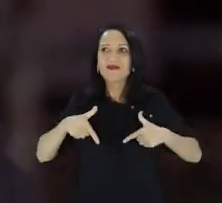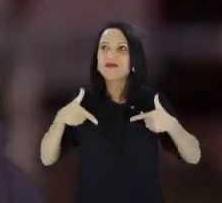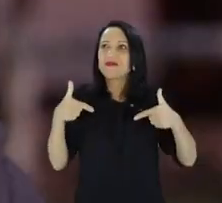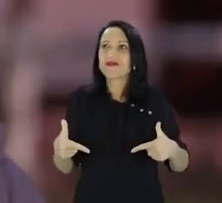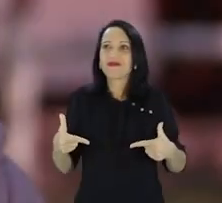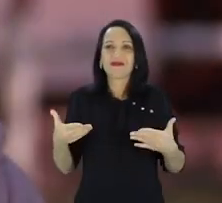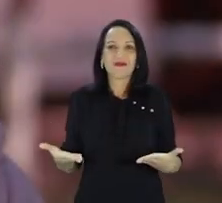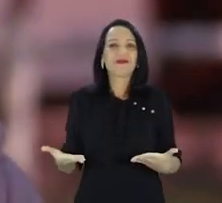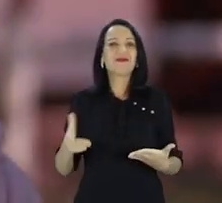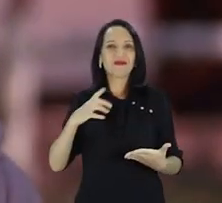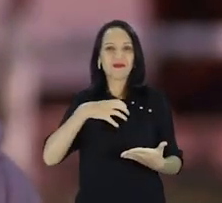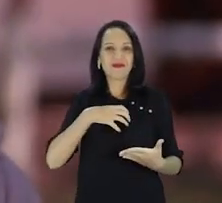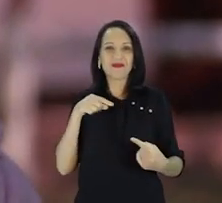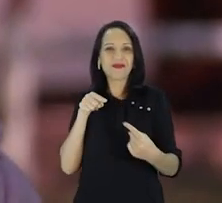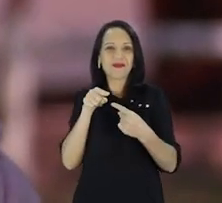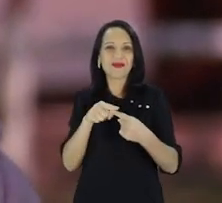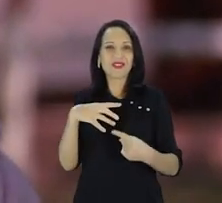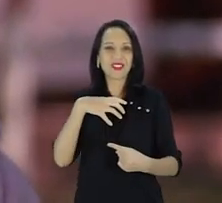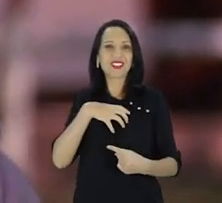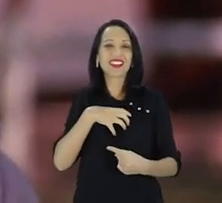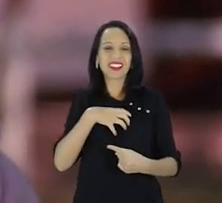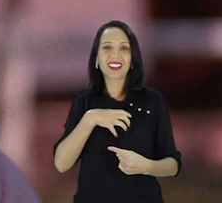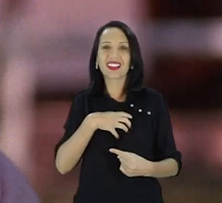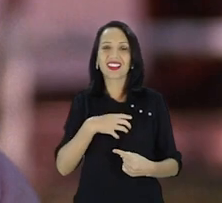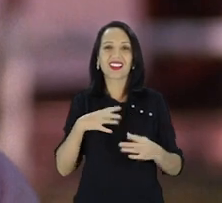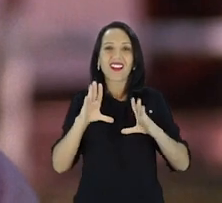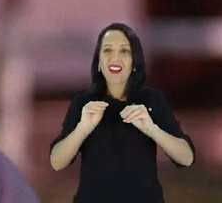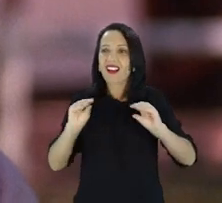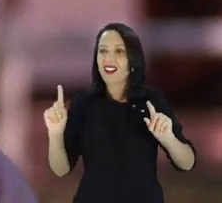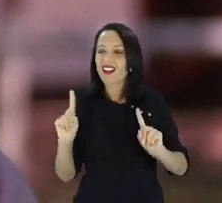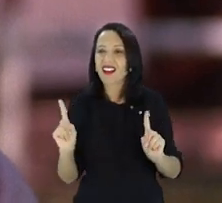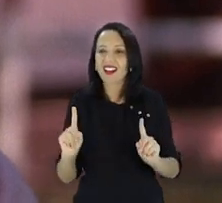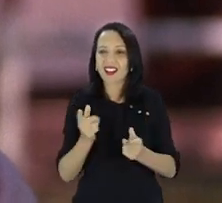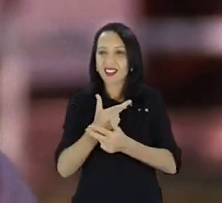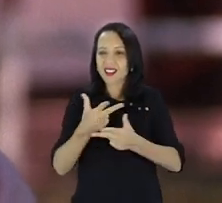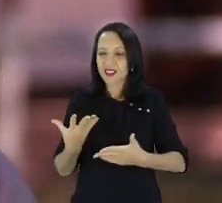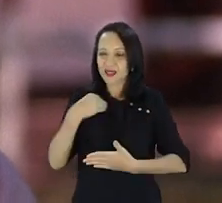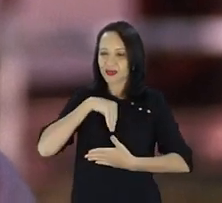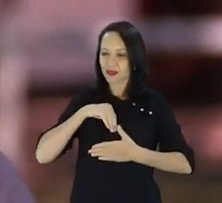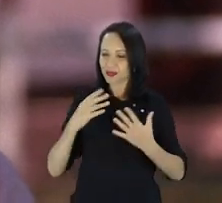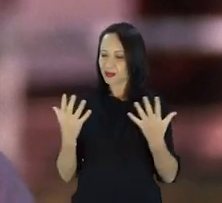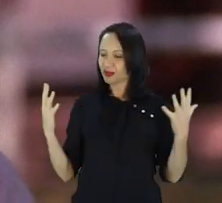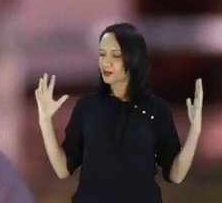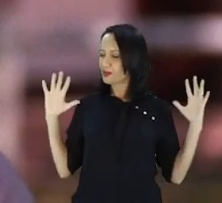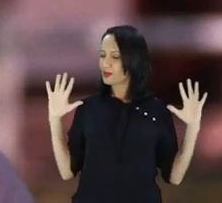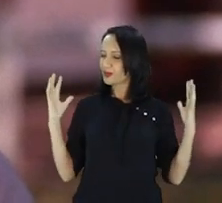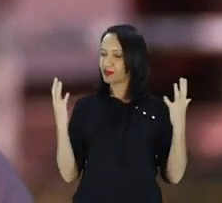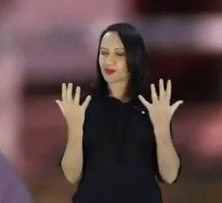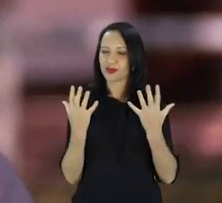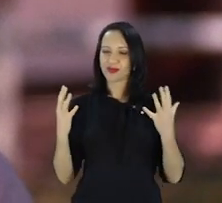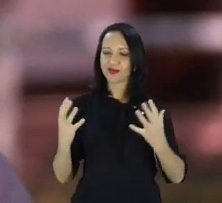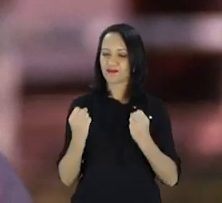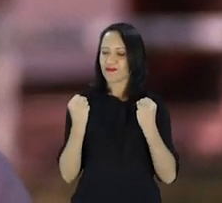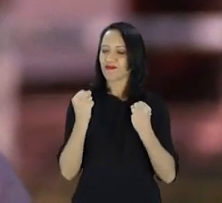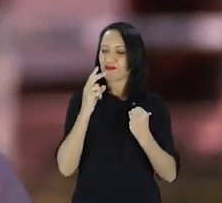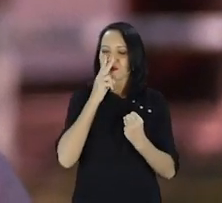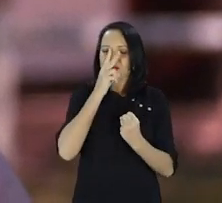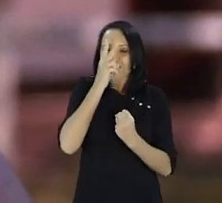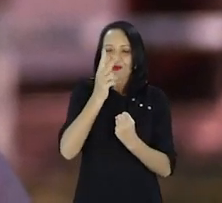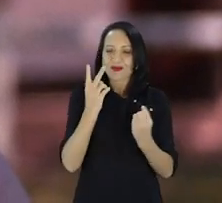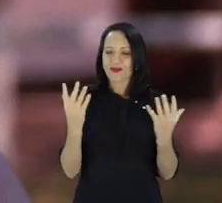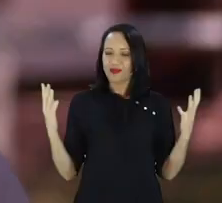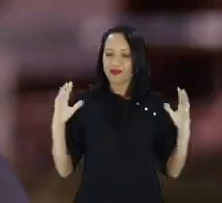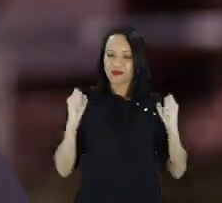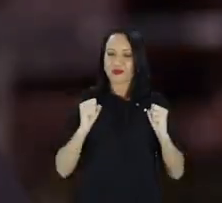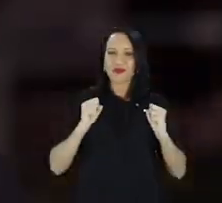e ela tinha a ver com um sentimento muito intangível de que existia algo em volta de mim como se fosse uma certa densidade como se fosse algo